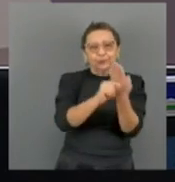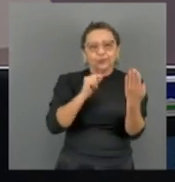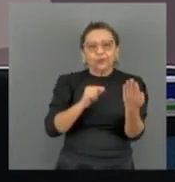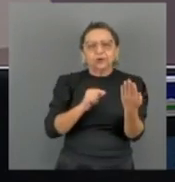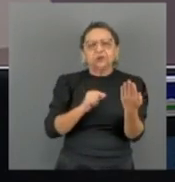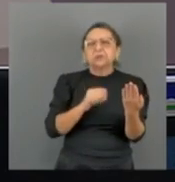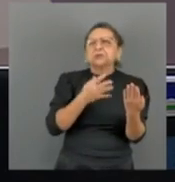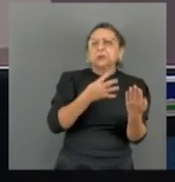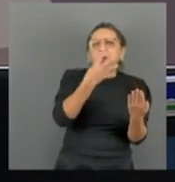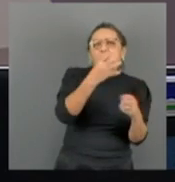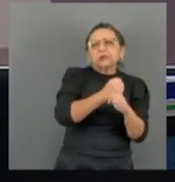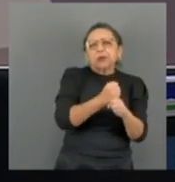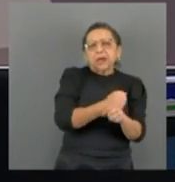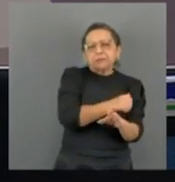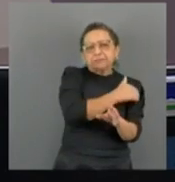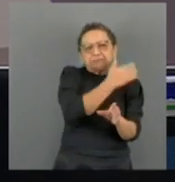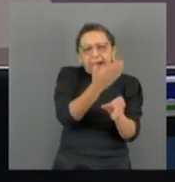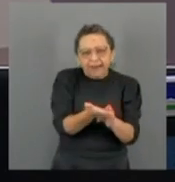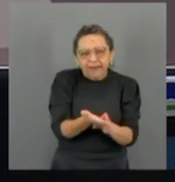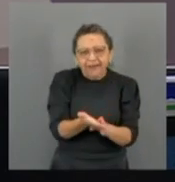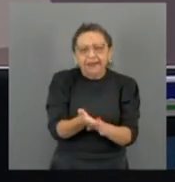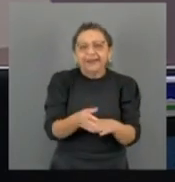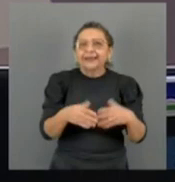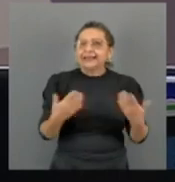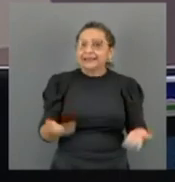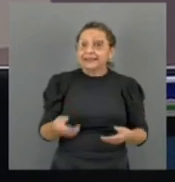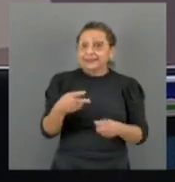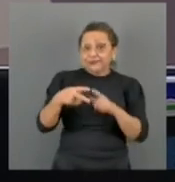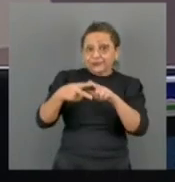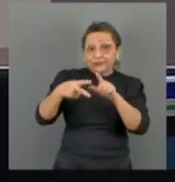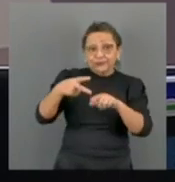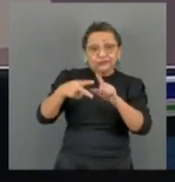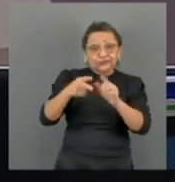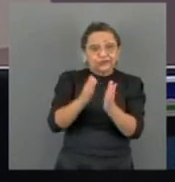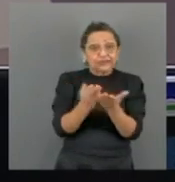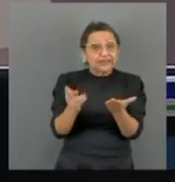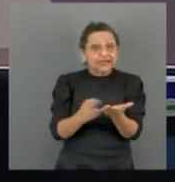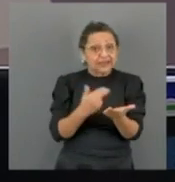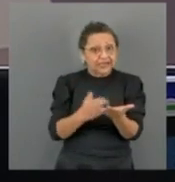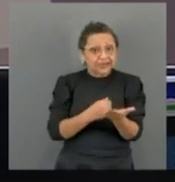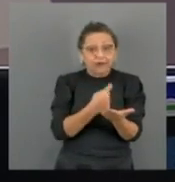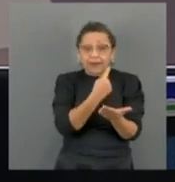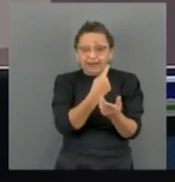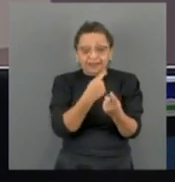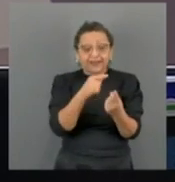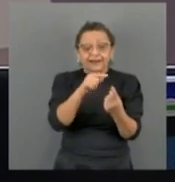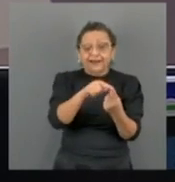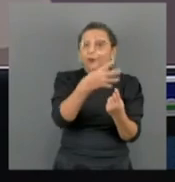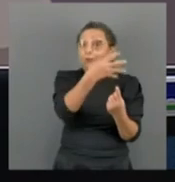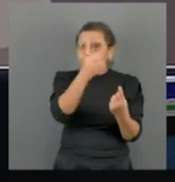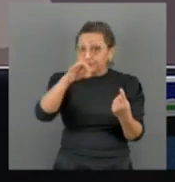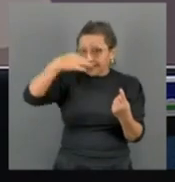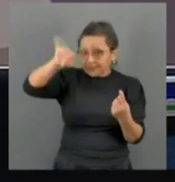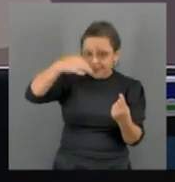4 anos. E os 2 livros, cada um tem 400 páginas.